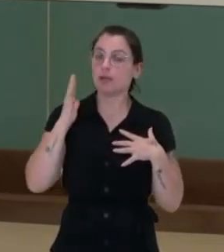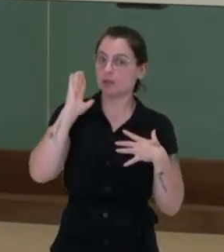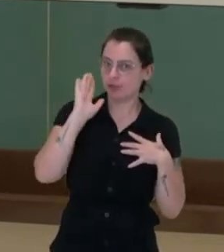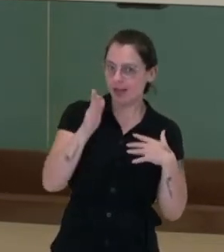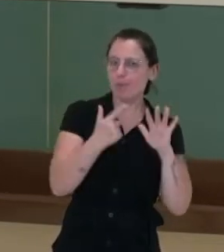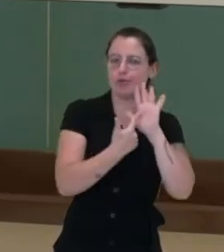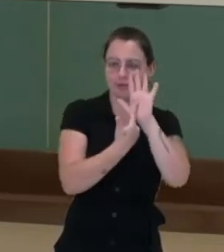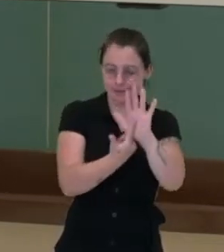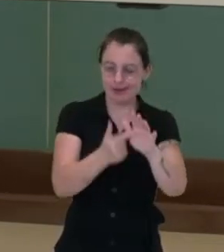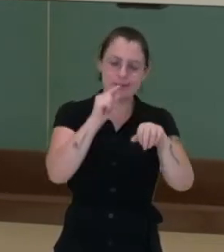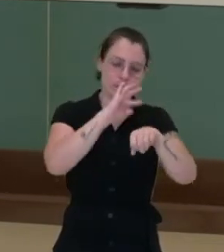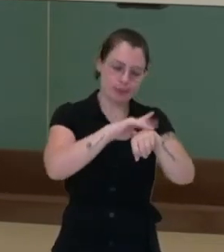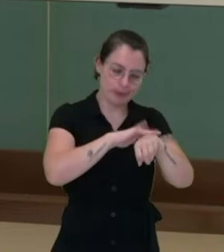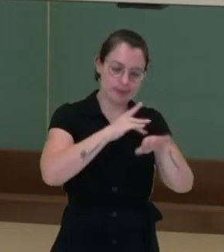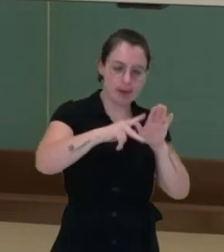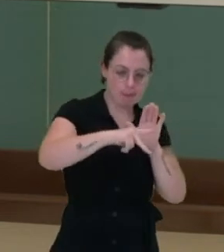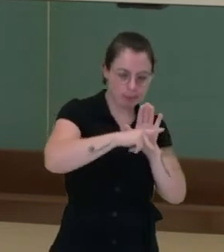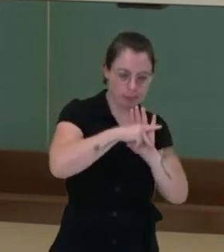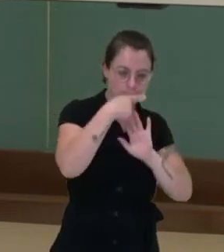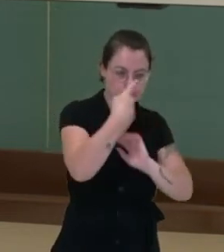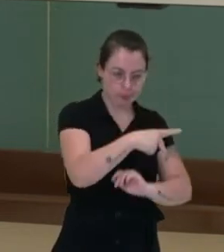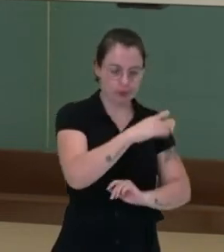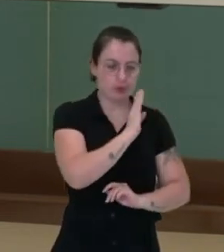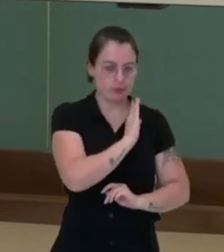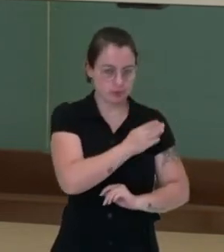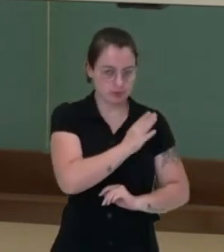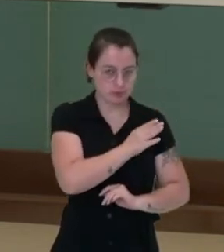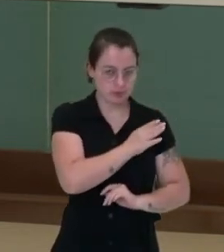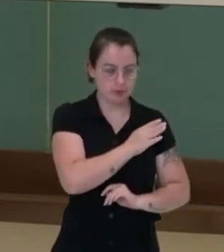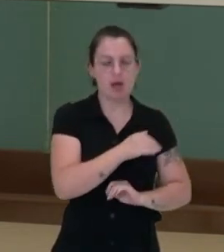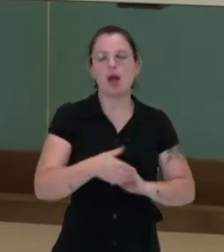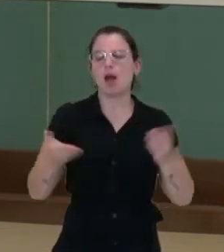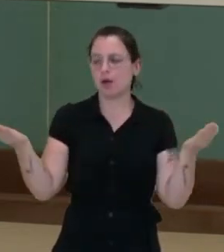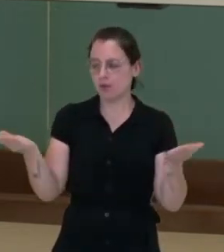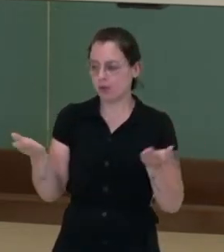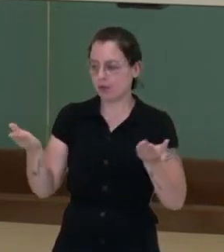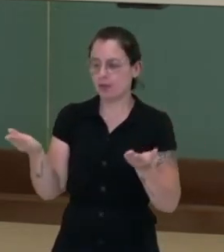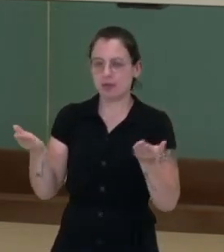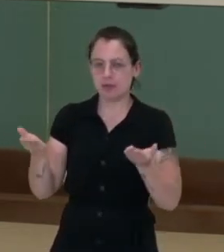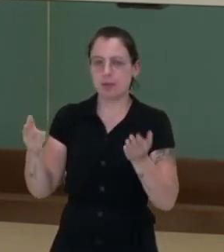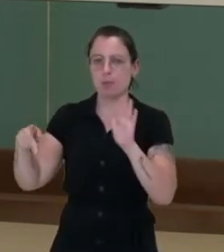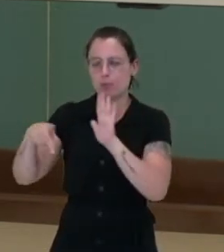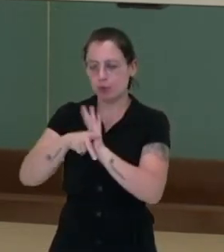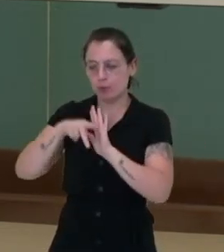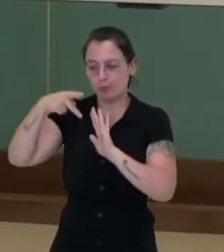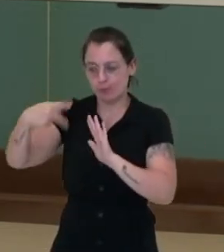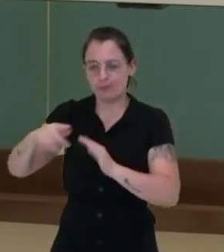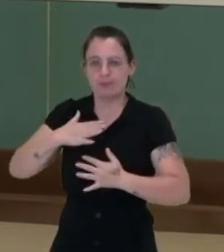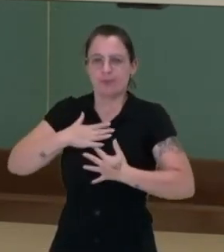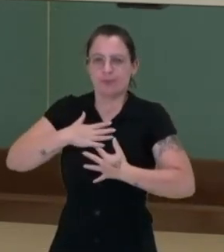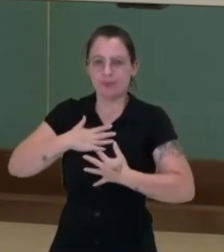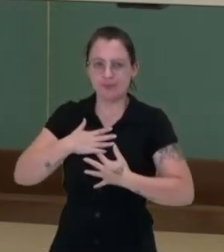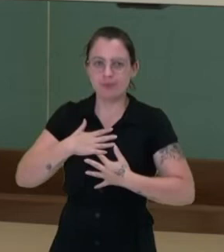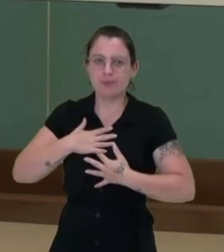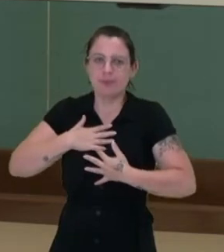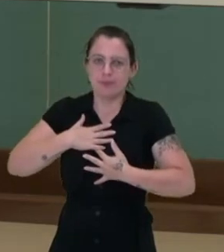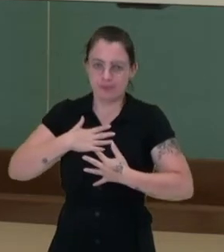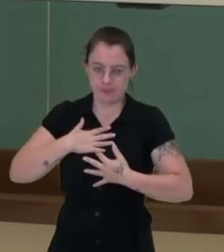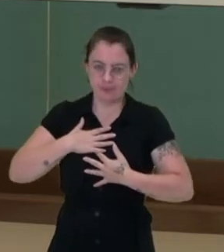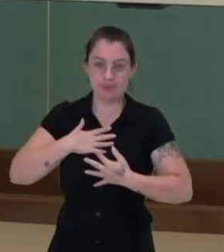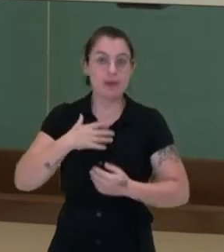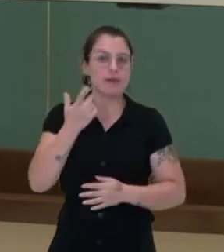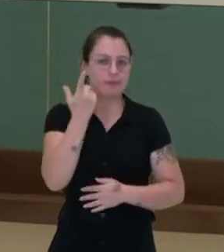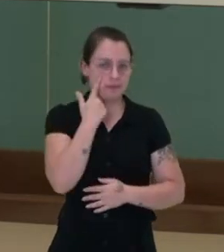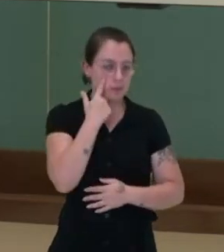sistema cardiovascular não estão associadas a agentes externos, como vírus,